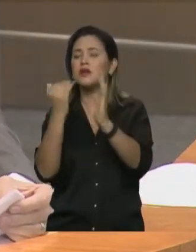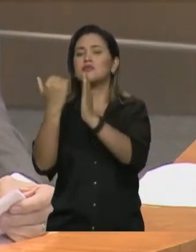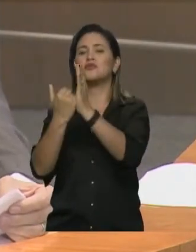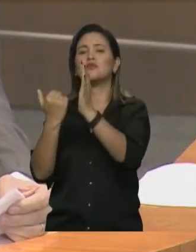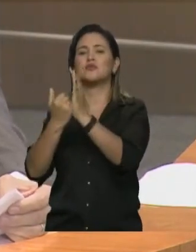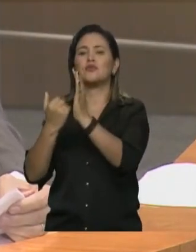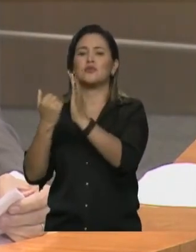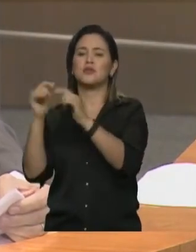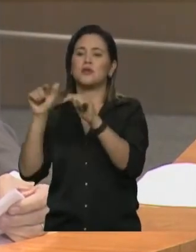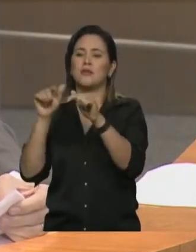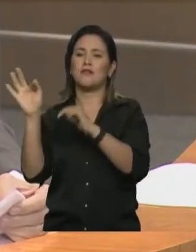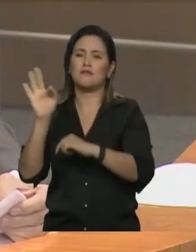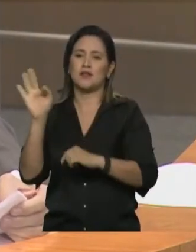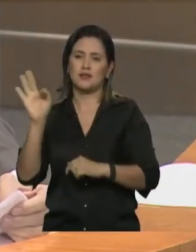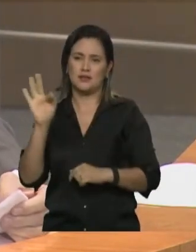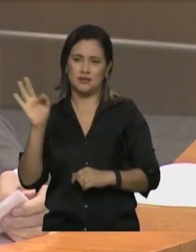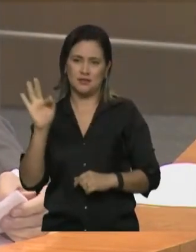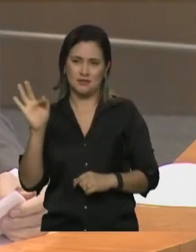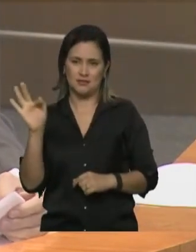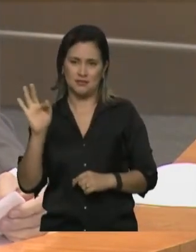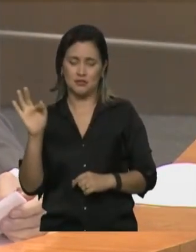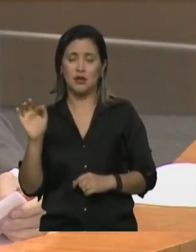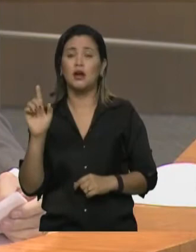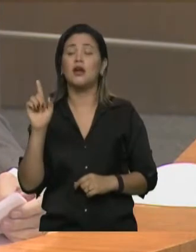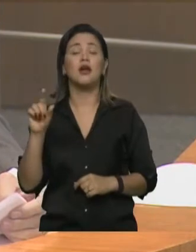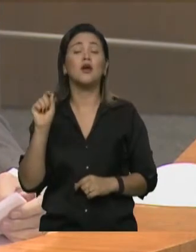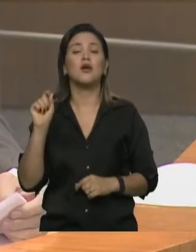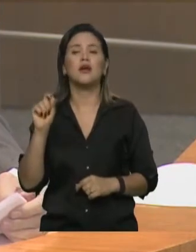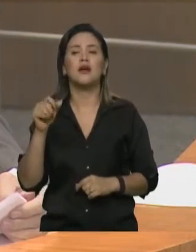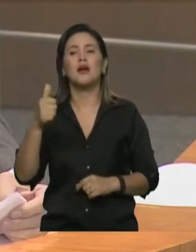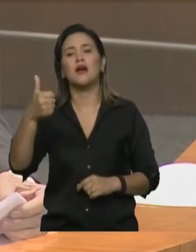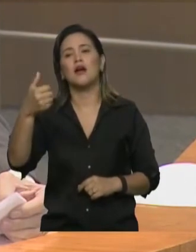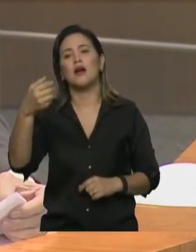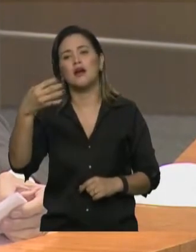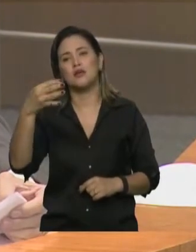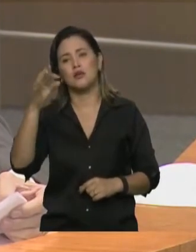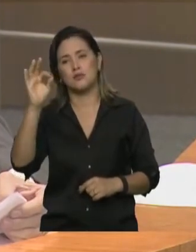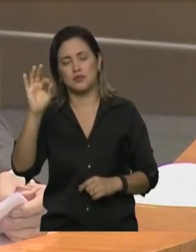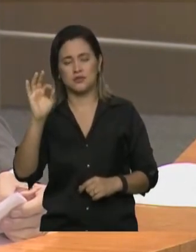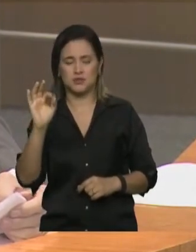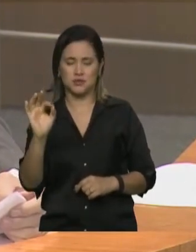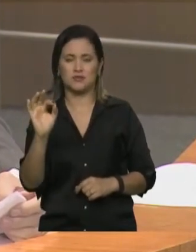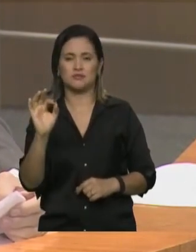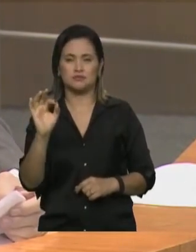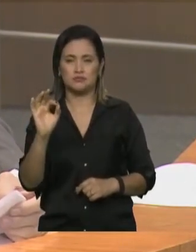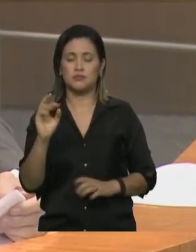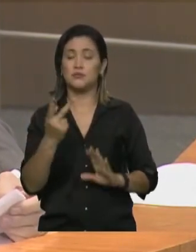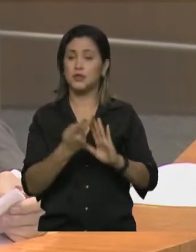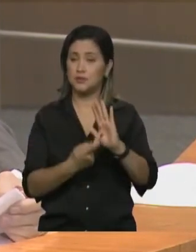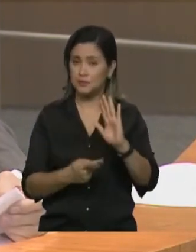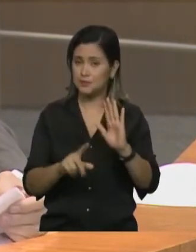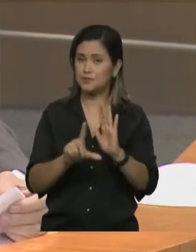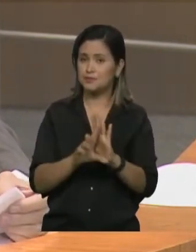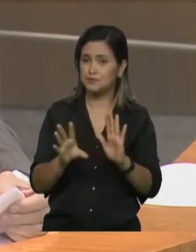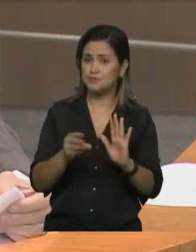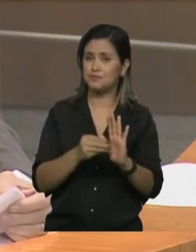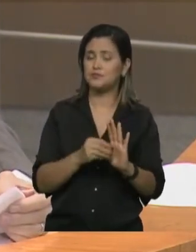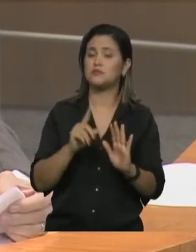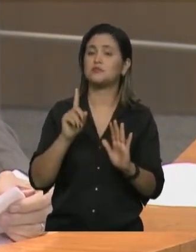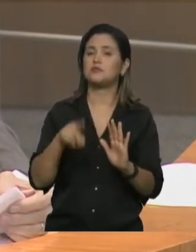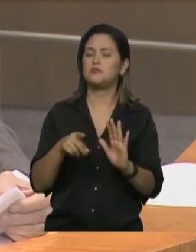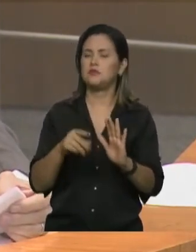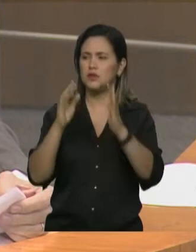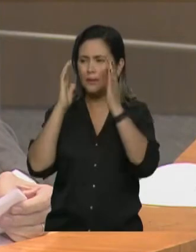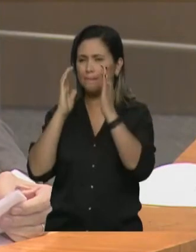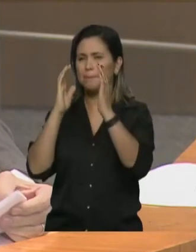segundo a Constituição Federal, é de 14%. O que trata o projeto de lei complementar é uma adequação à